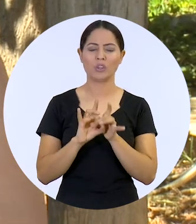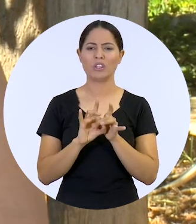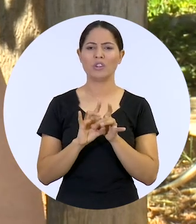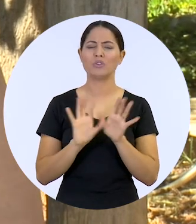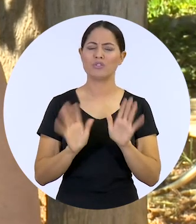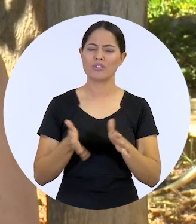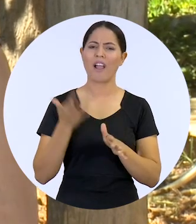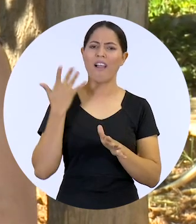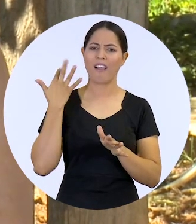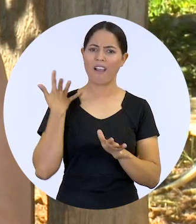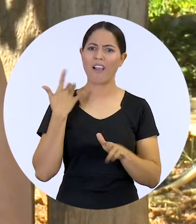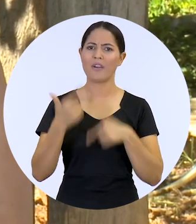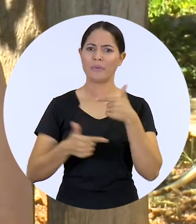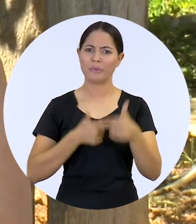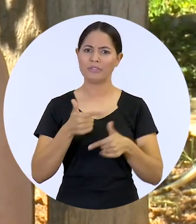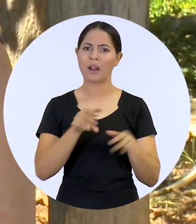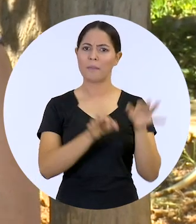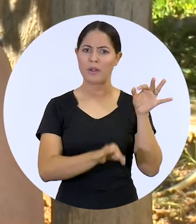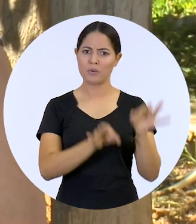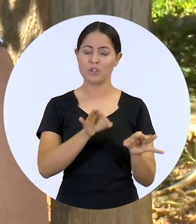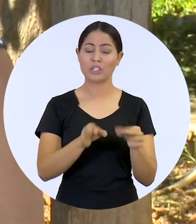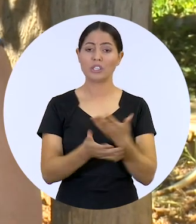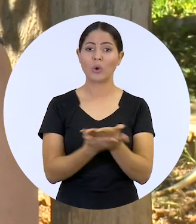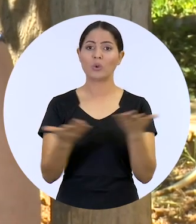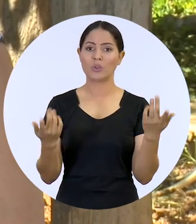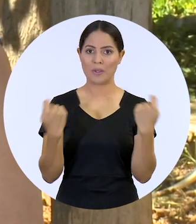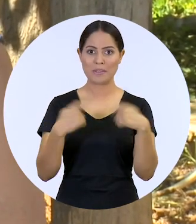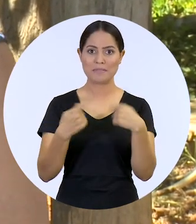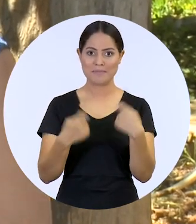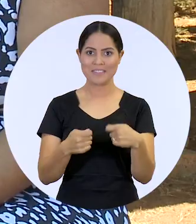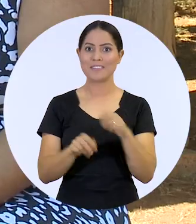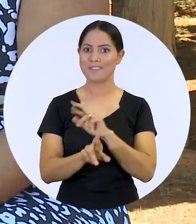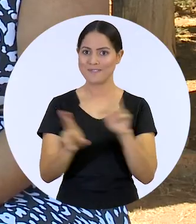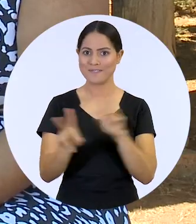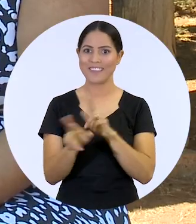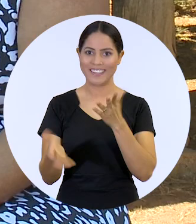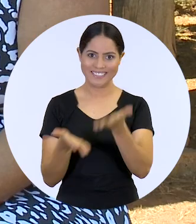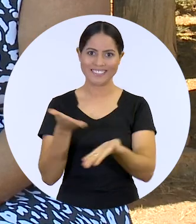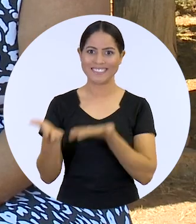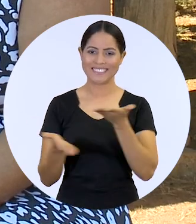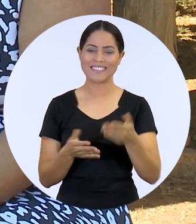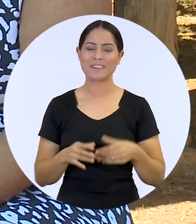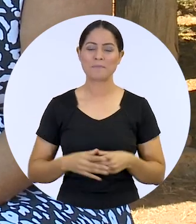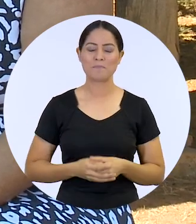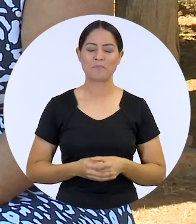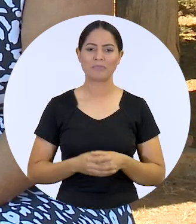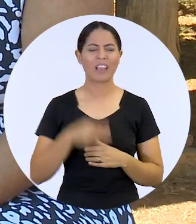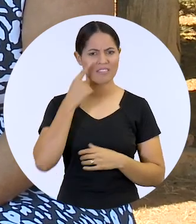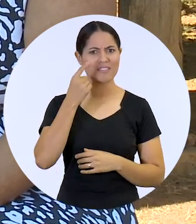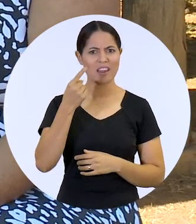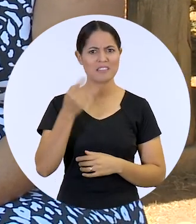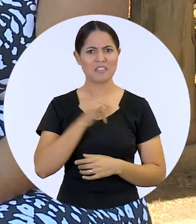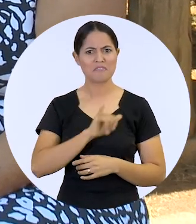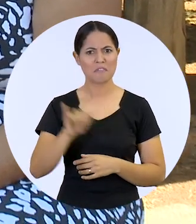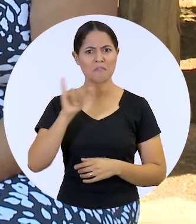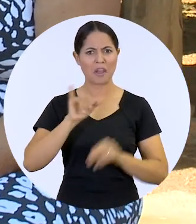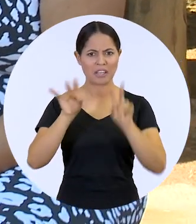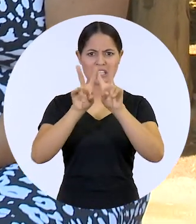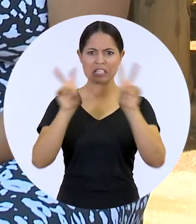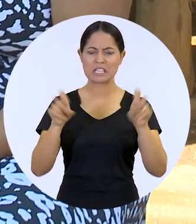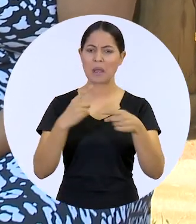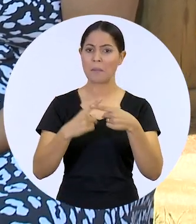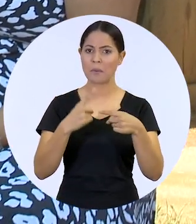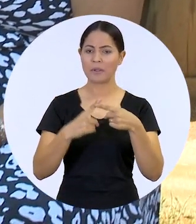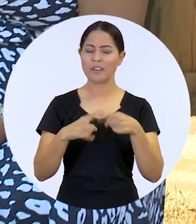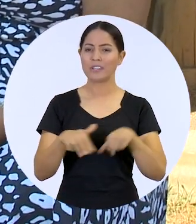com o judiciário, a gente vê que isso tem que ser tratado de maneira diferenciada, né? E até interessante a senhora ter citado isso, porque foi um ponto que eu